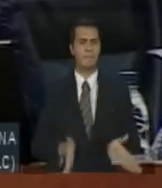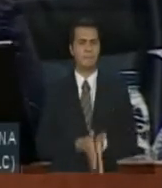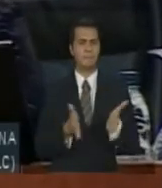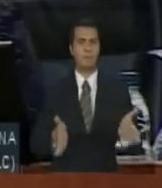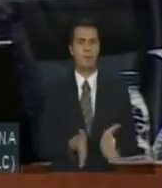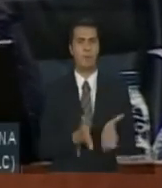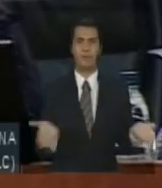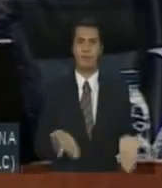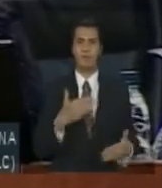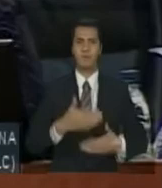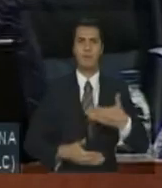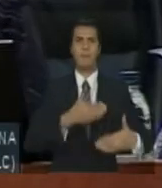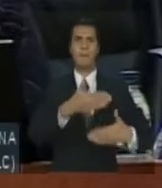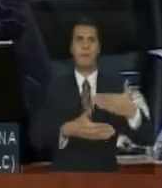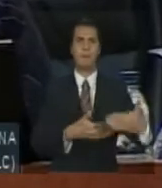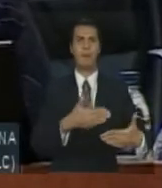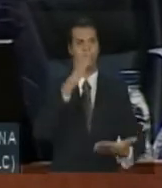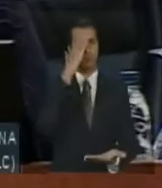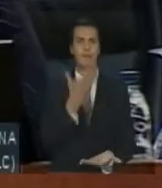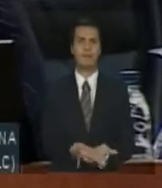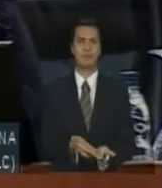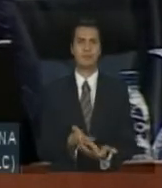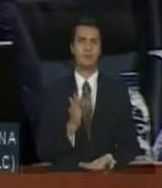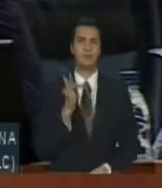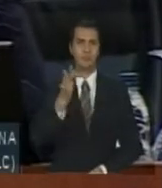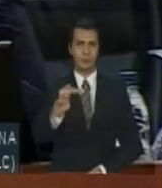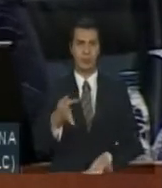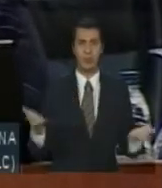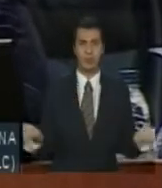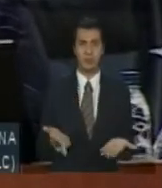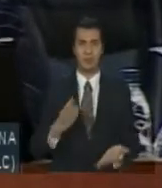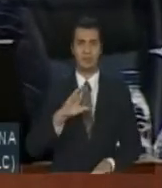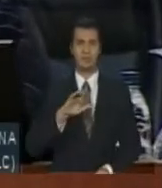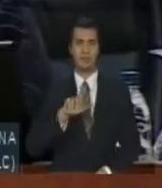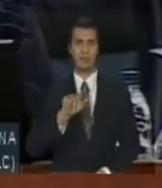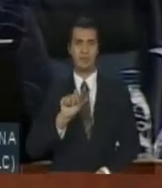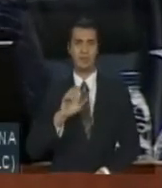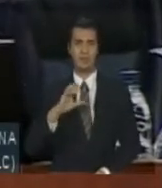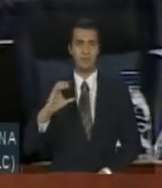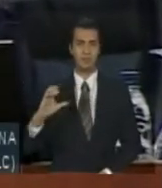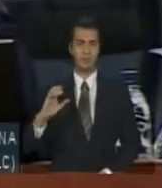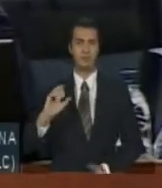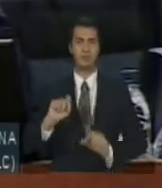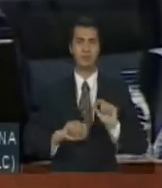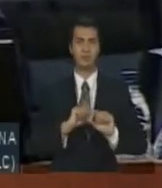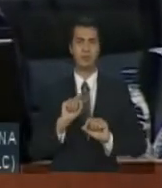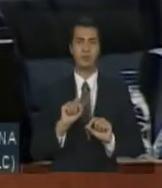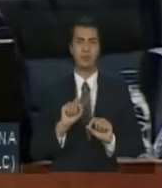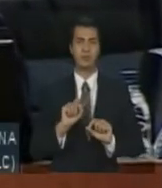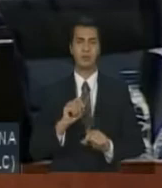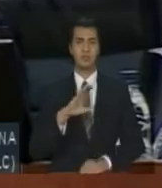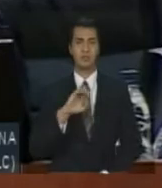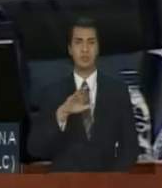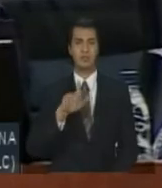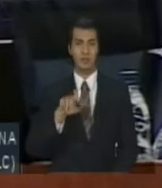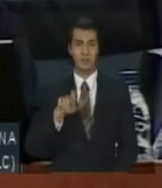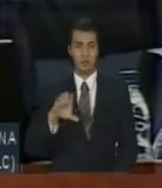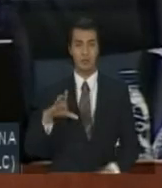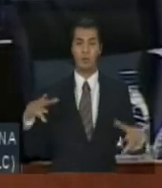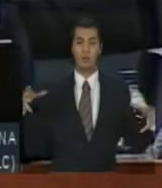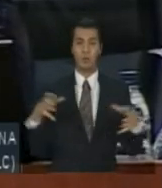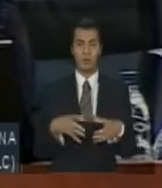crença no futuro. A CELAC é um pouco a expressão